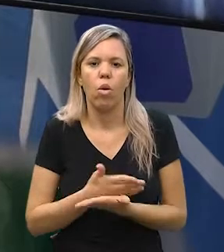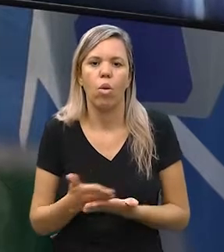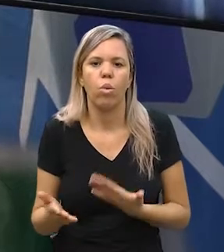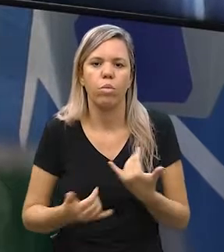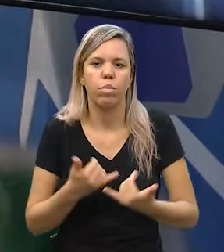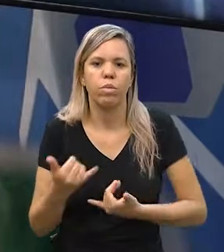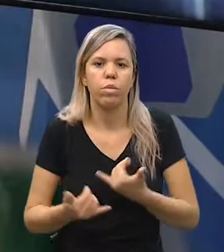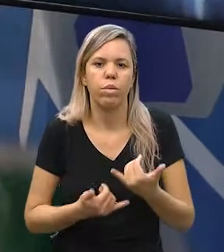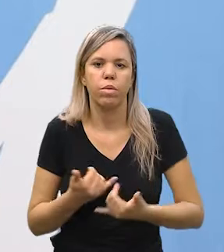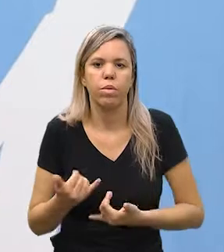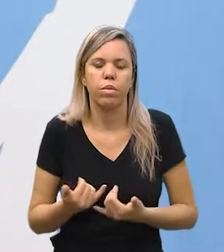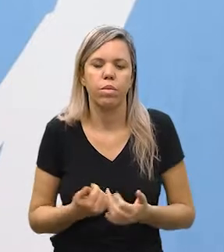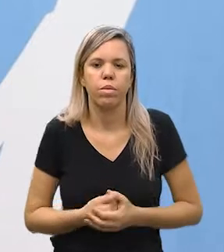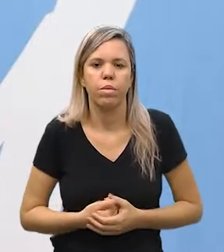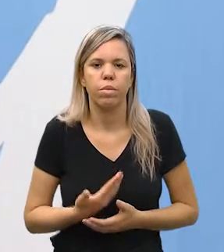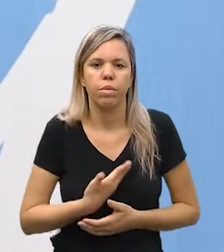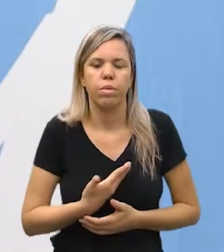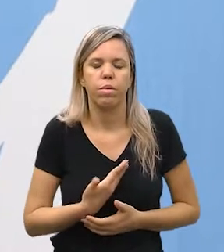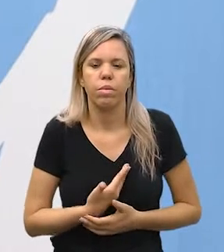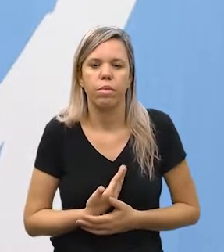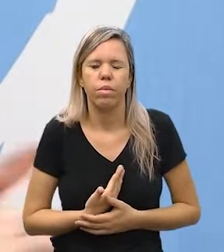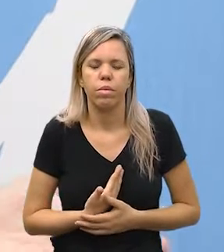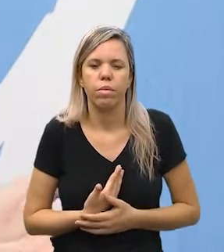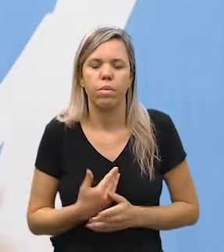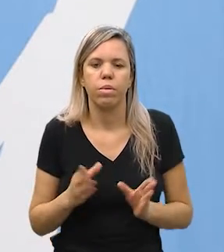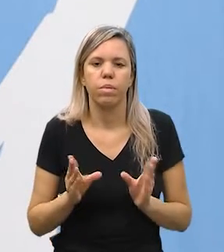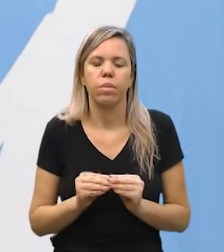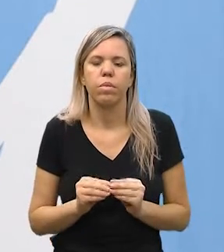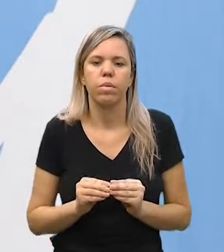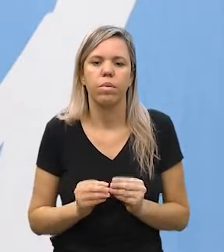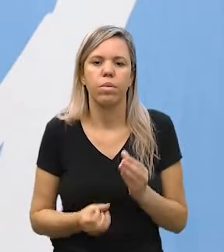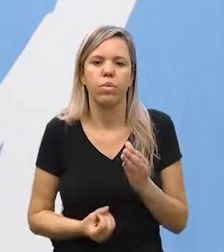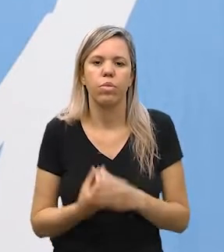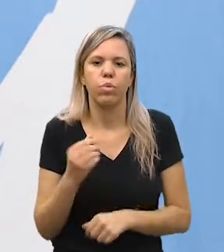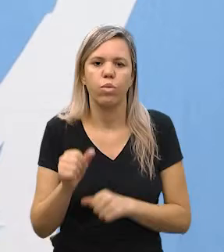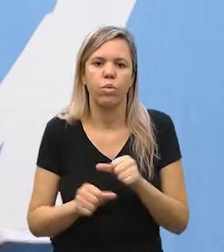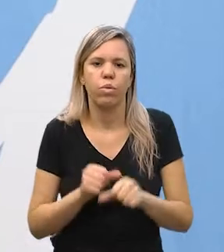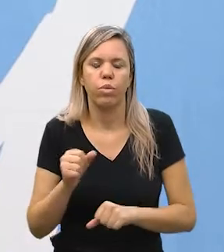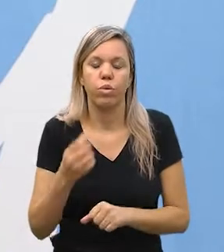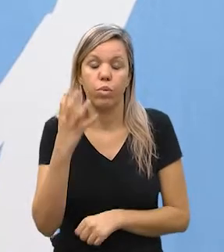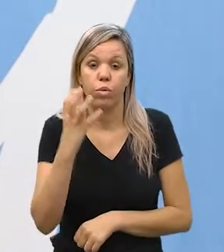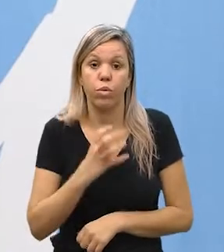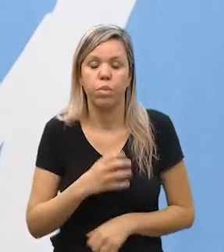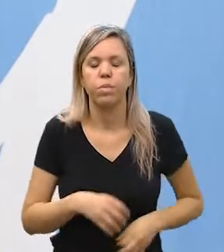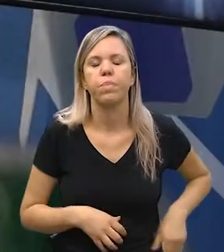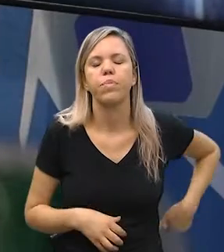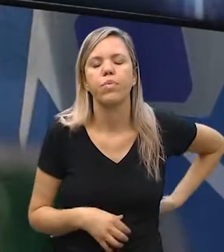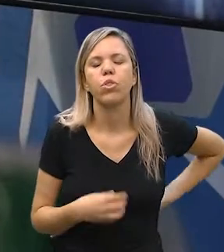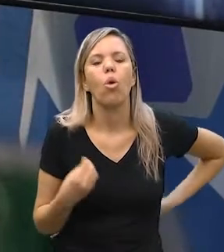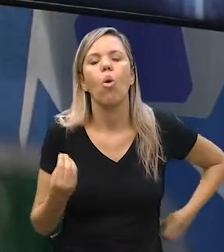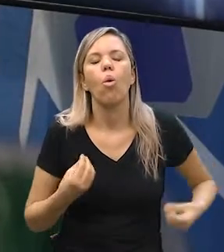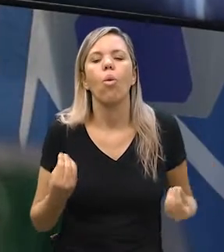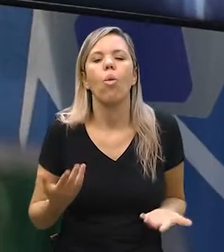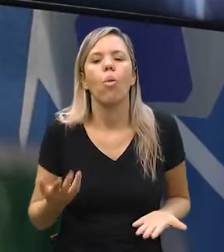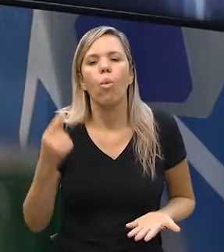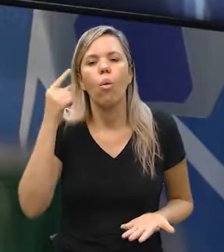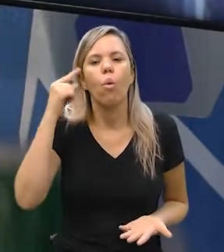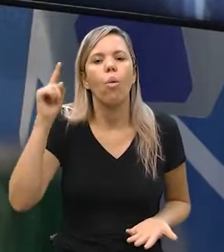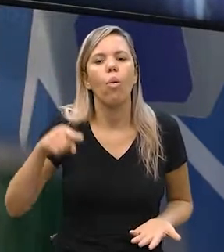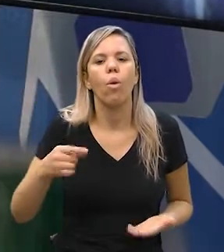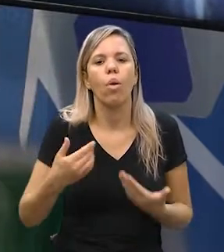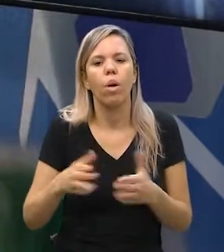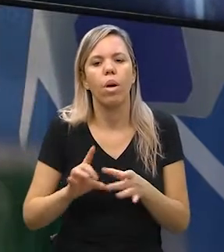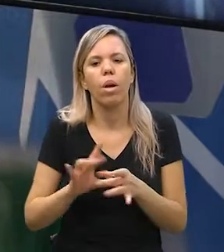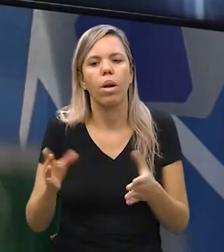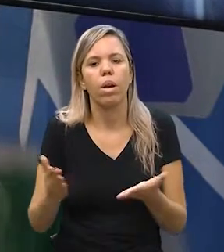uma brincadeira entre os amigos e no fim das contas acabou ficando sério, né? Como é que foi essa ideia para